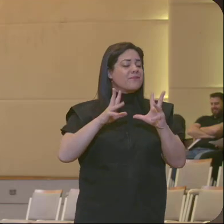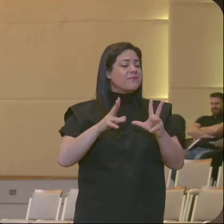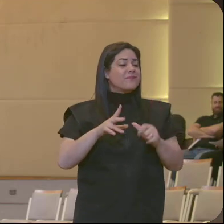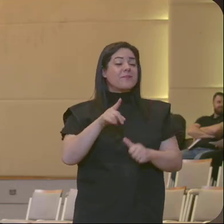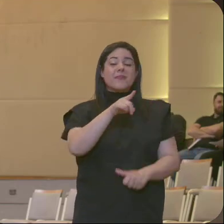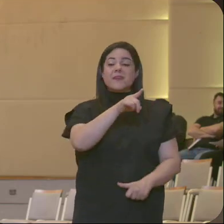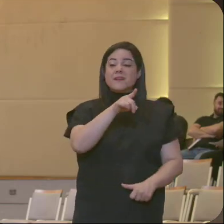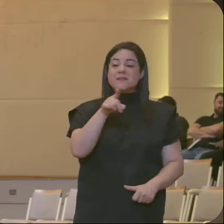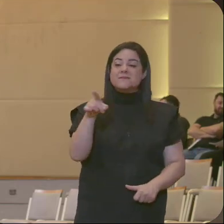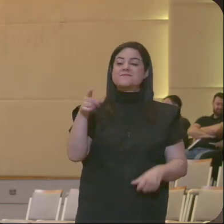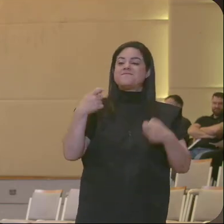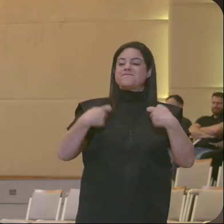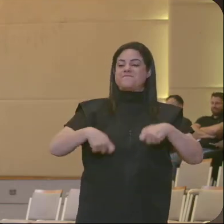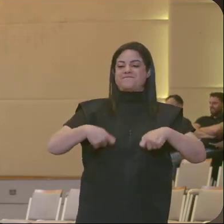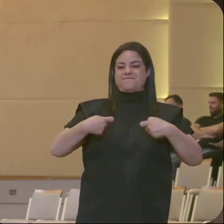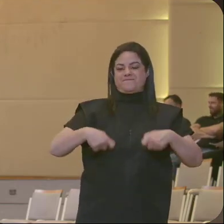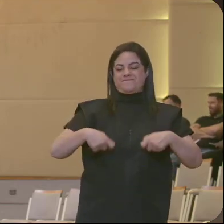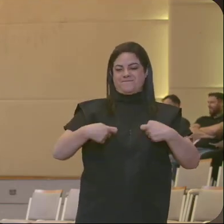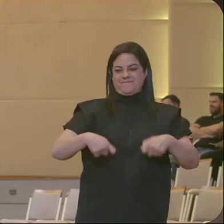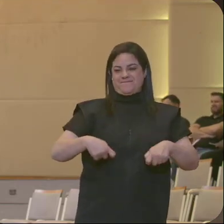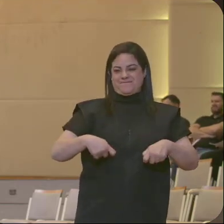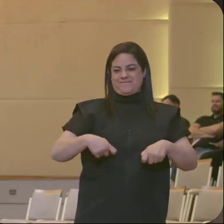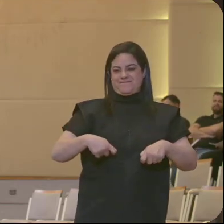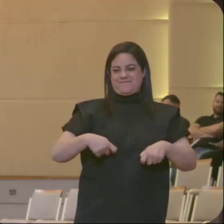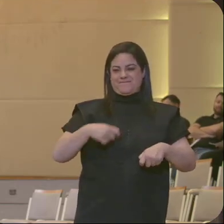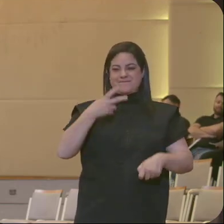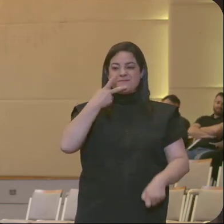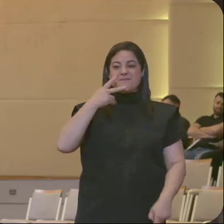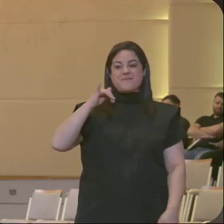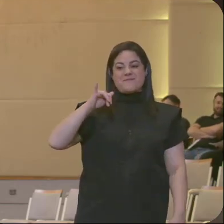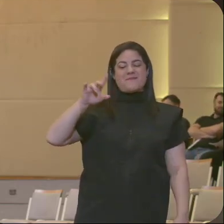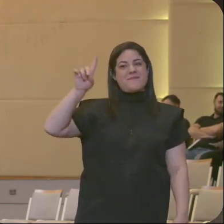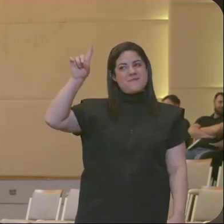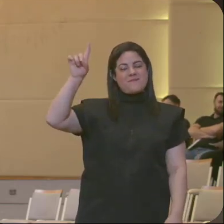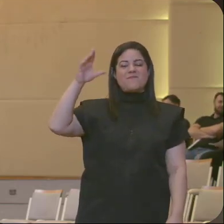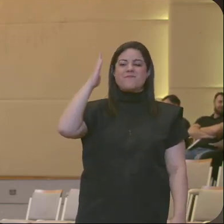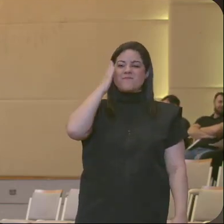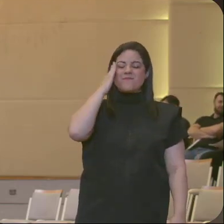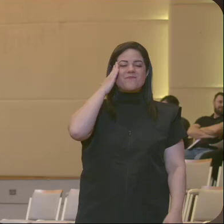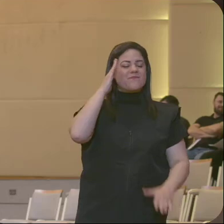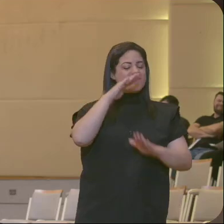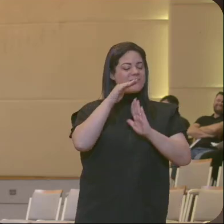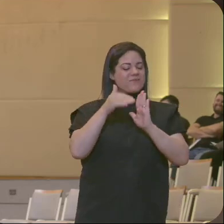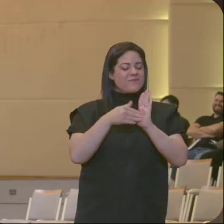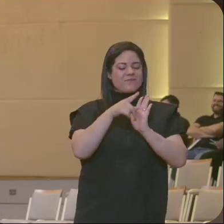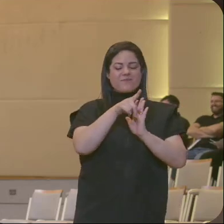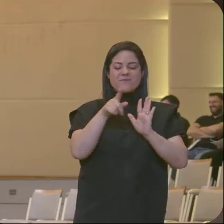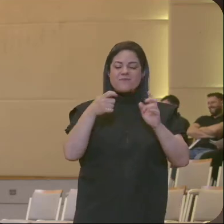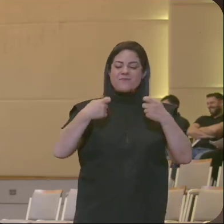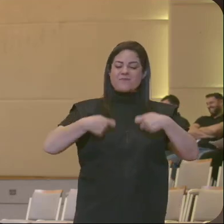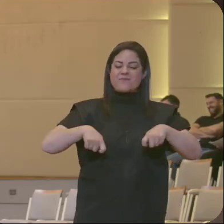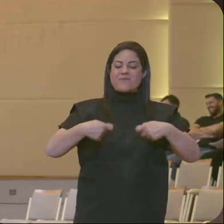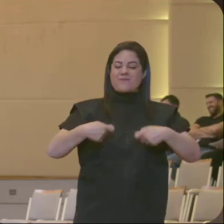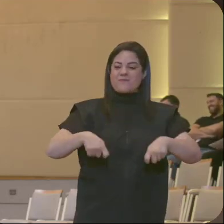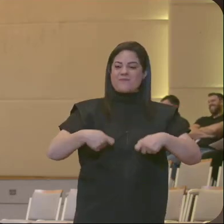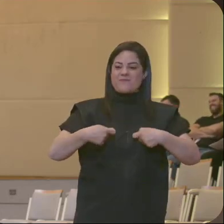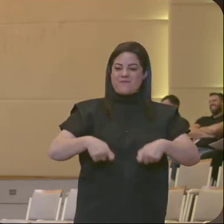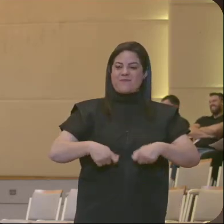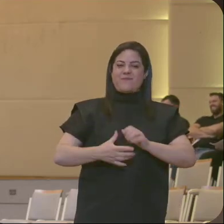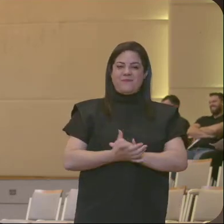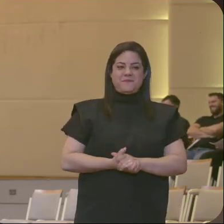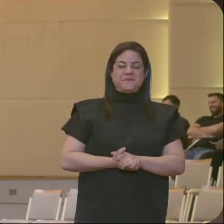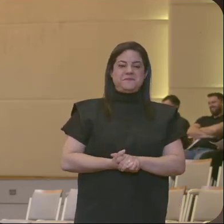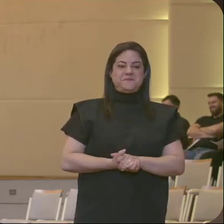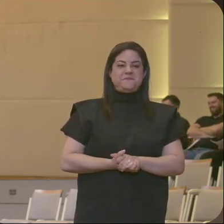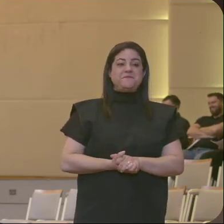que você precisa, sabe? O teu pai é o piloto, querido. Ele sabe de tudo aquilo que você